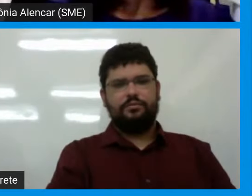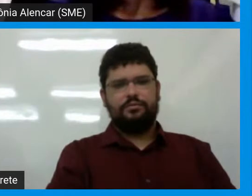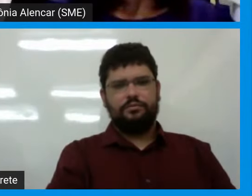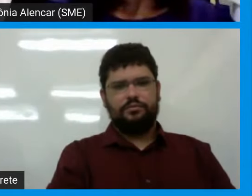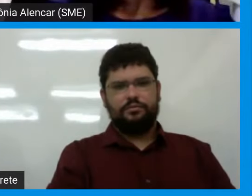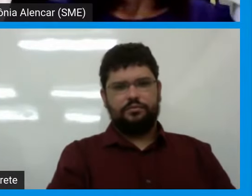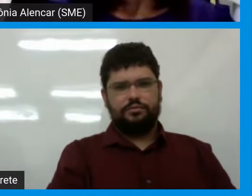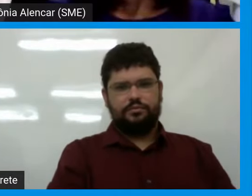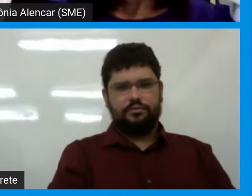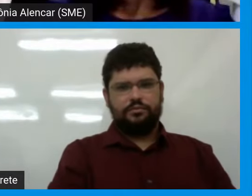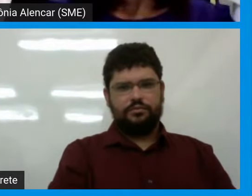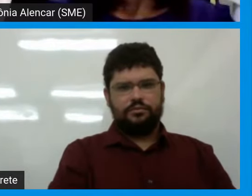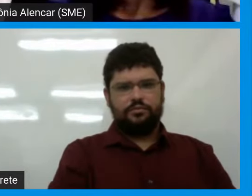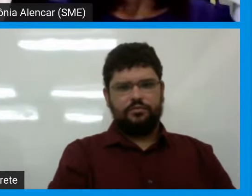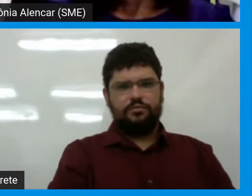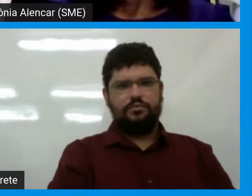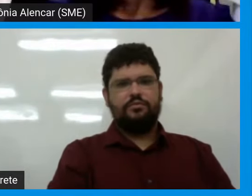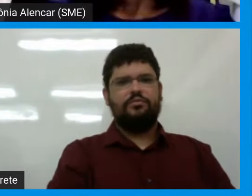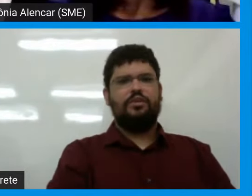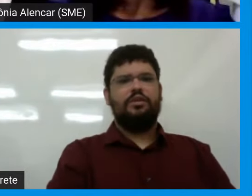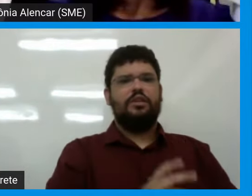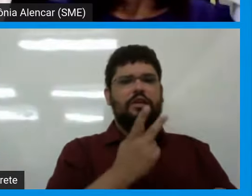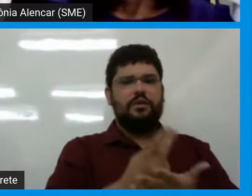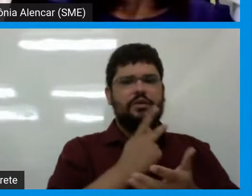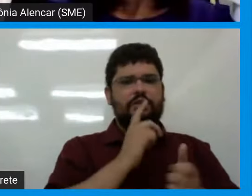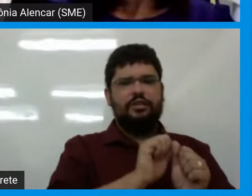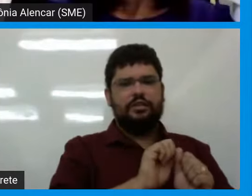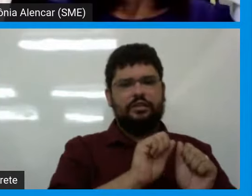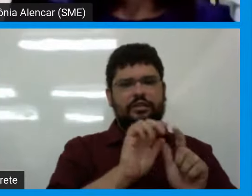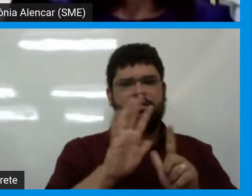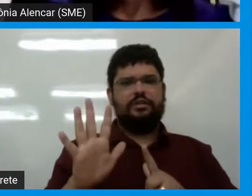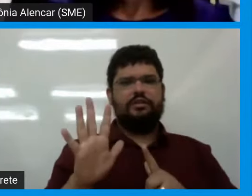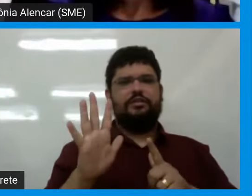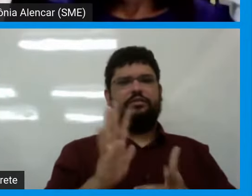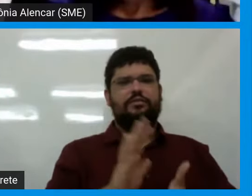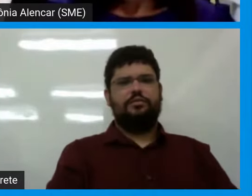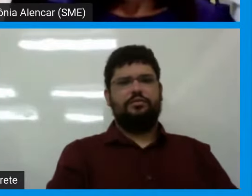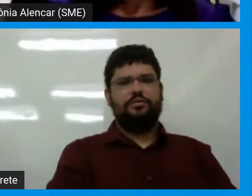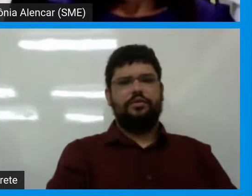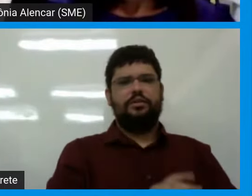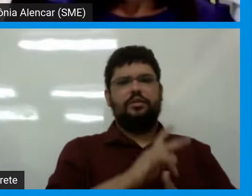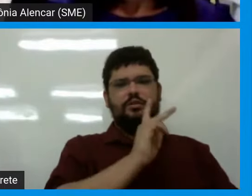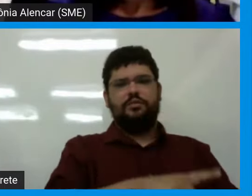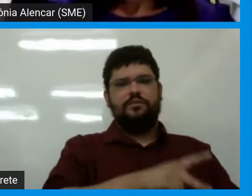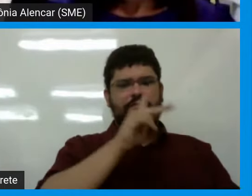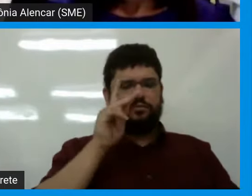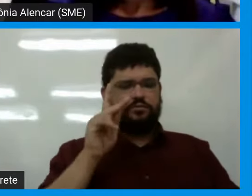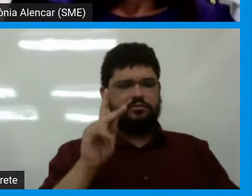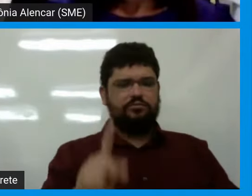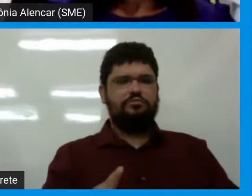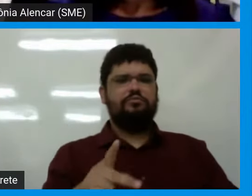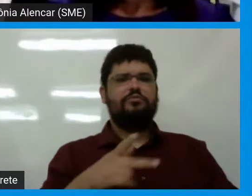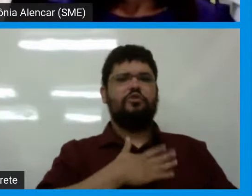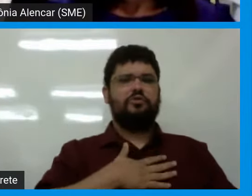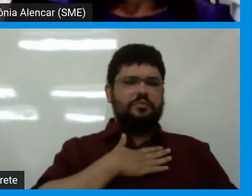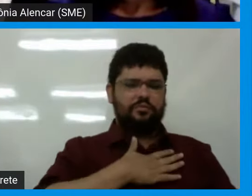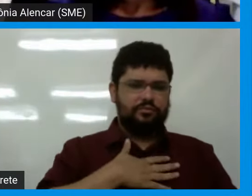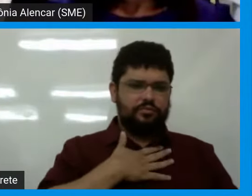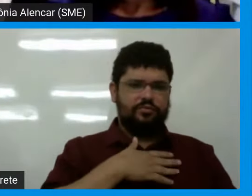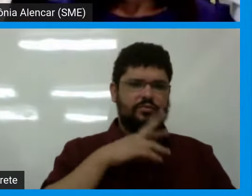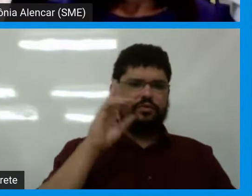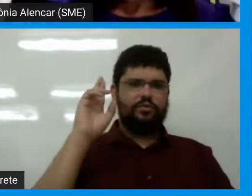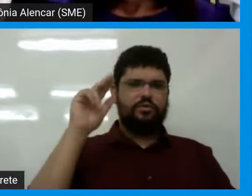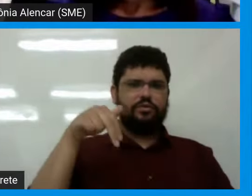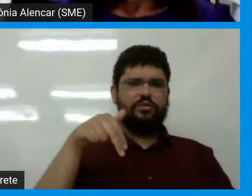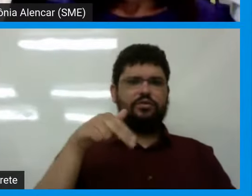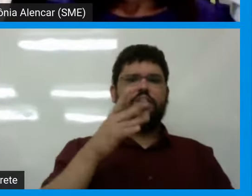esse feito de grande qualidade, de grande contribuição para os educadores, né, de todo o estado do Rio Grande do Norte, que eu